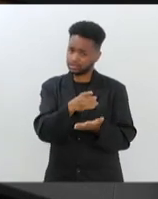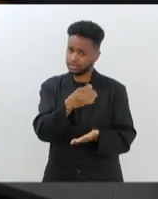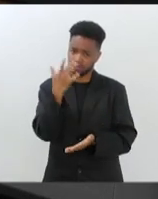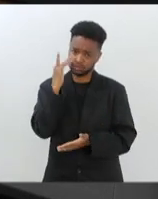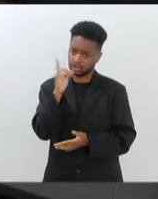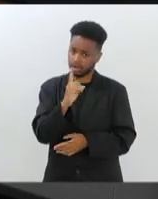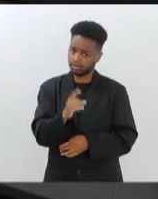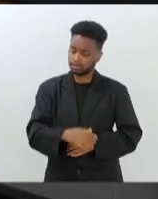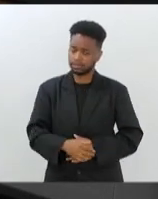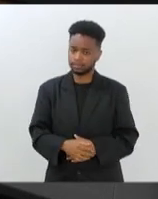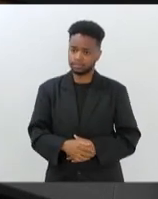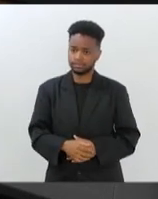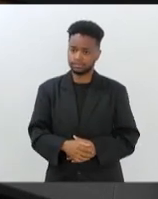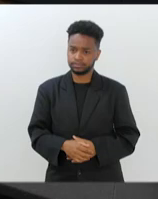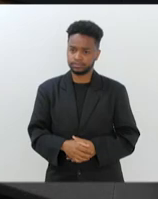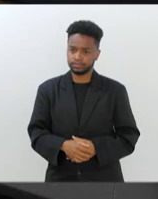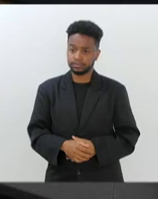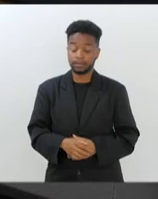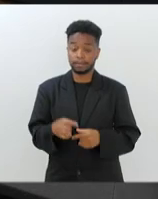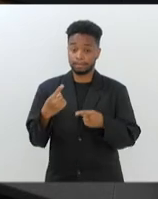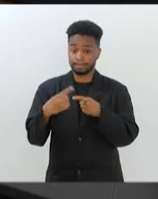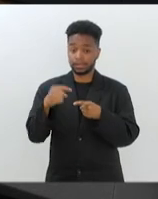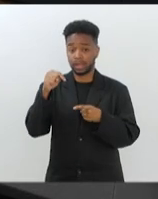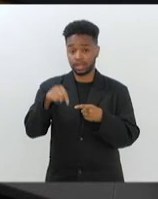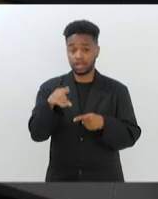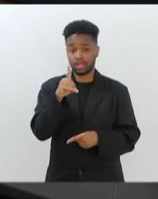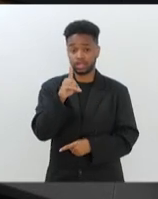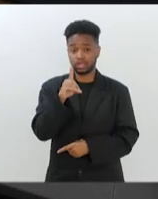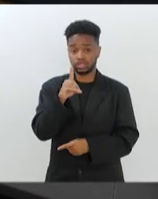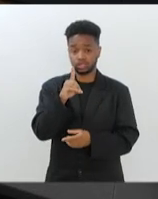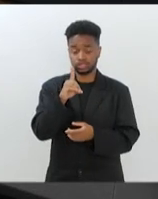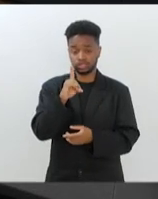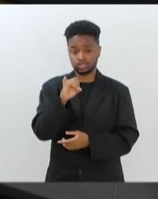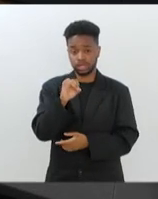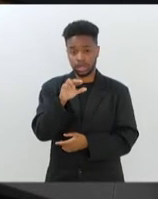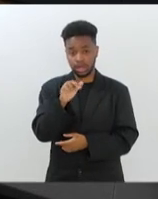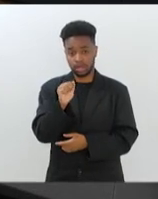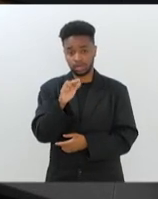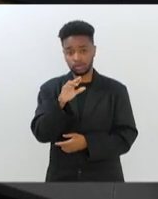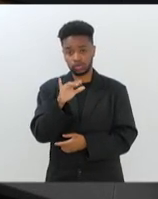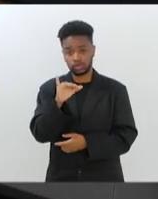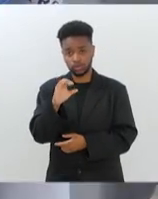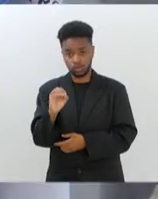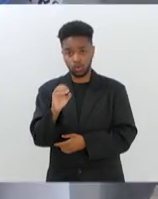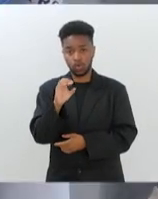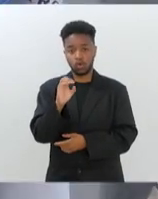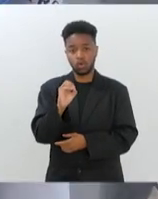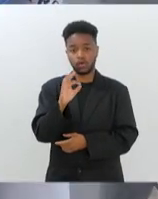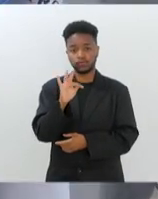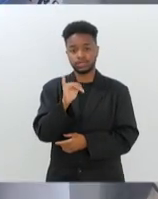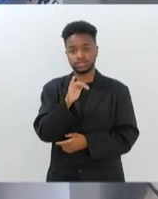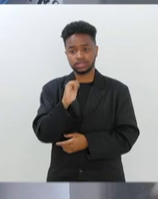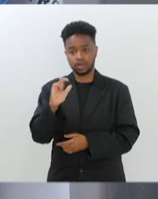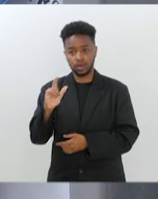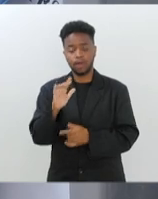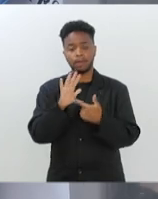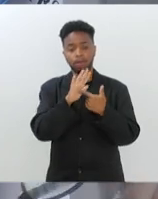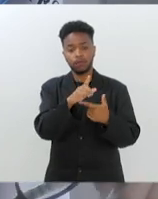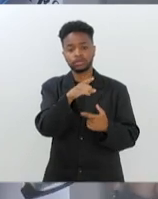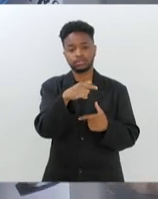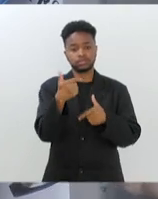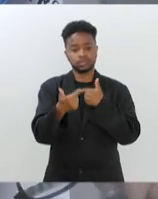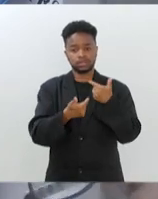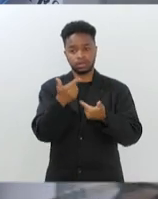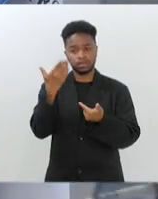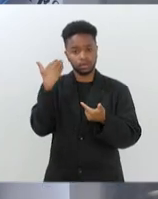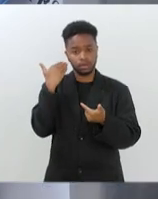informa até porque Deputado tá aqui no no Diário Oficial e informa que o senhor componha o subcomitê quem você